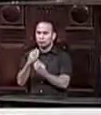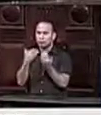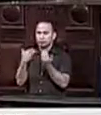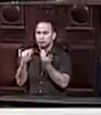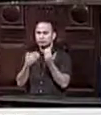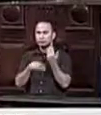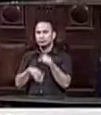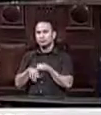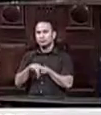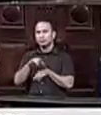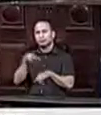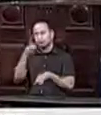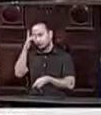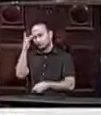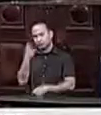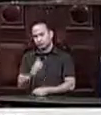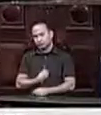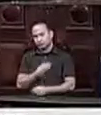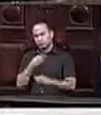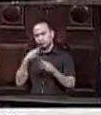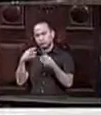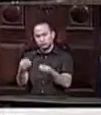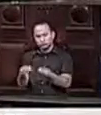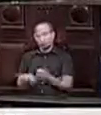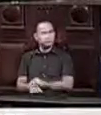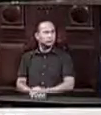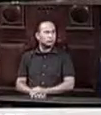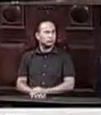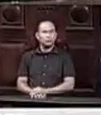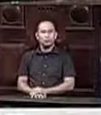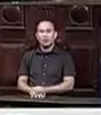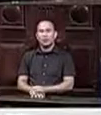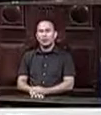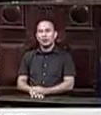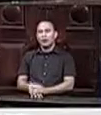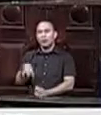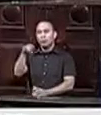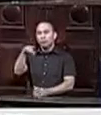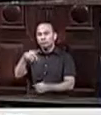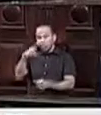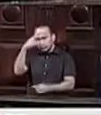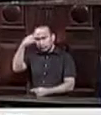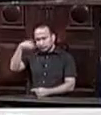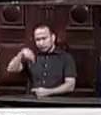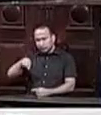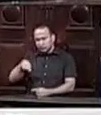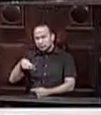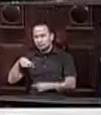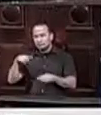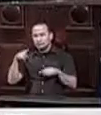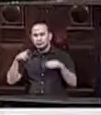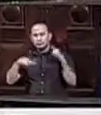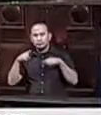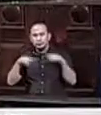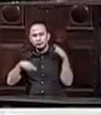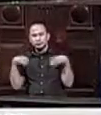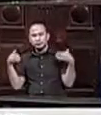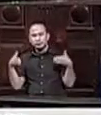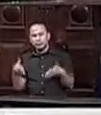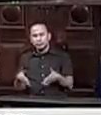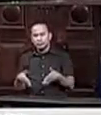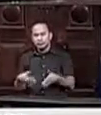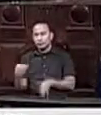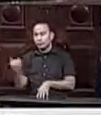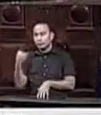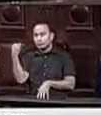popular. Na última semana, nós estudamos aqui, debatemos aqui importantes